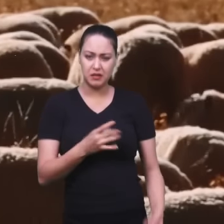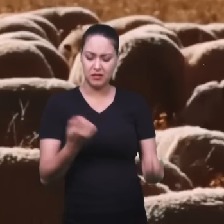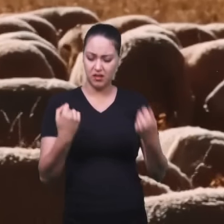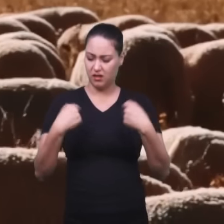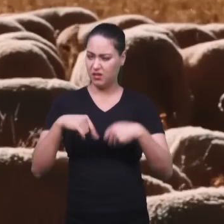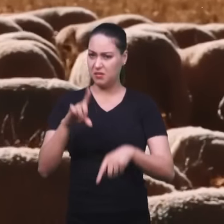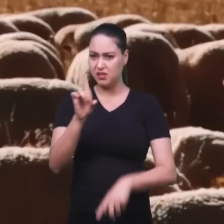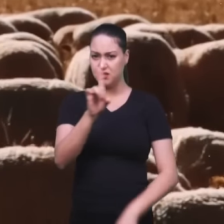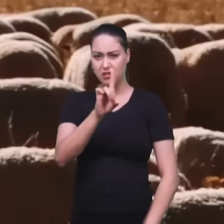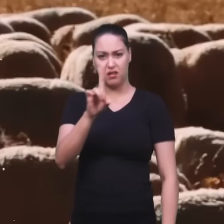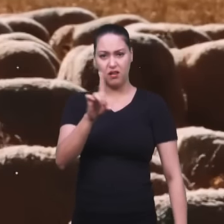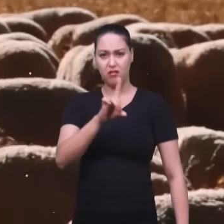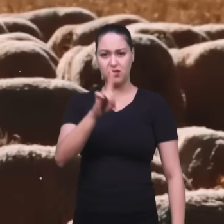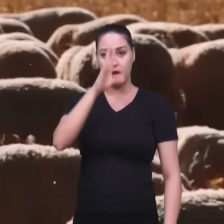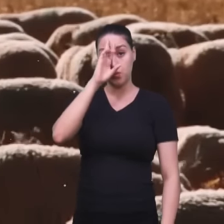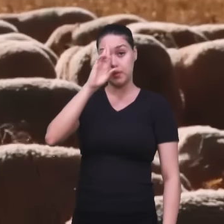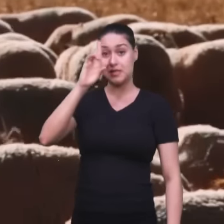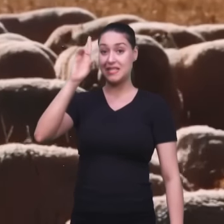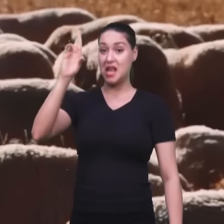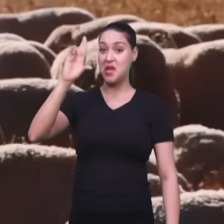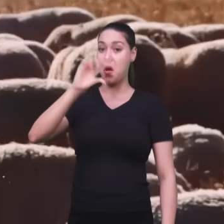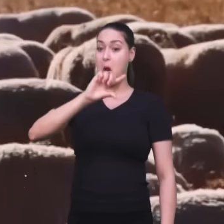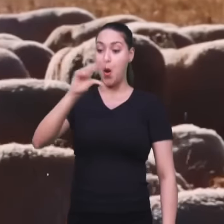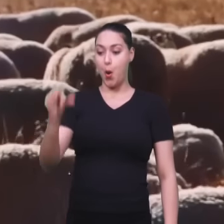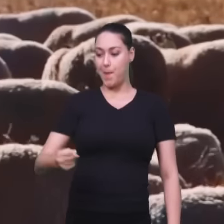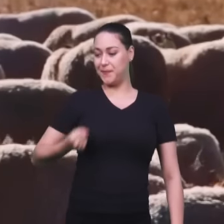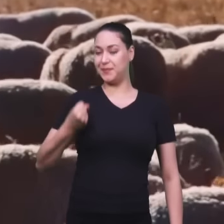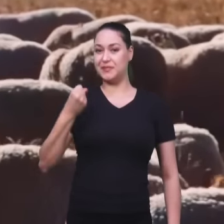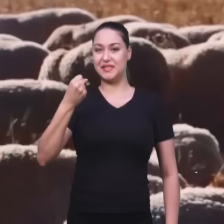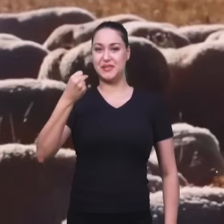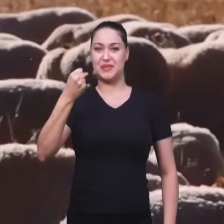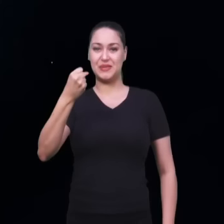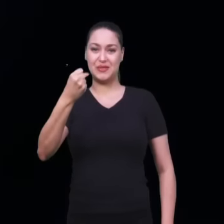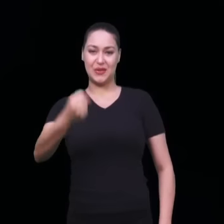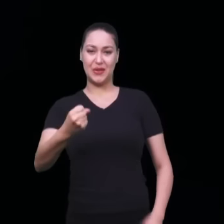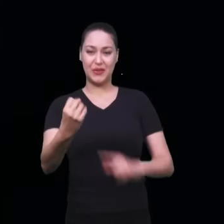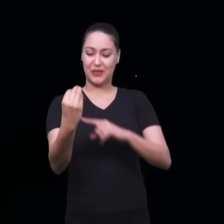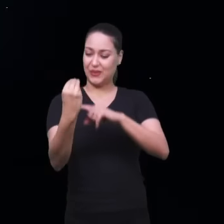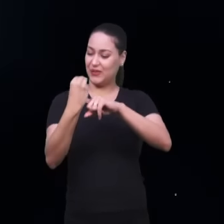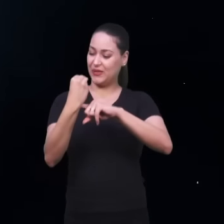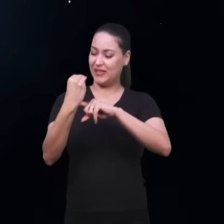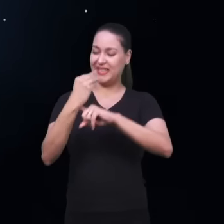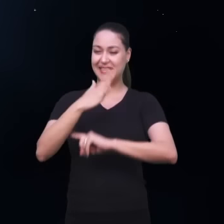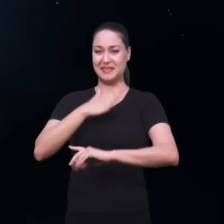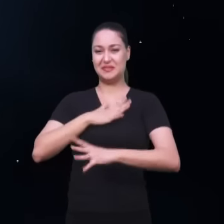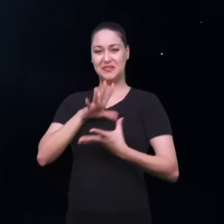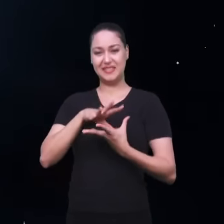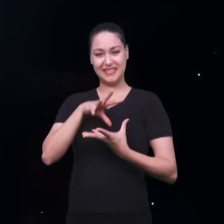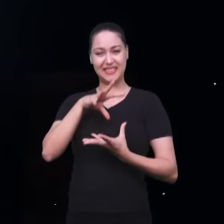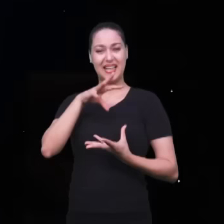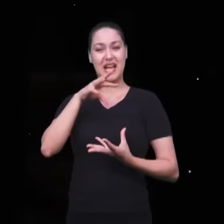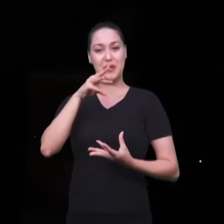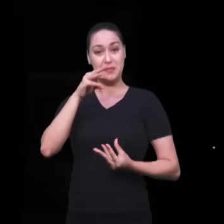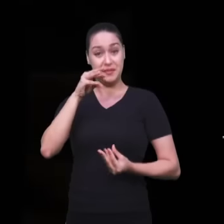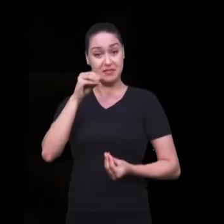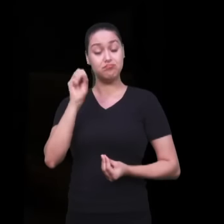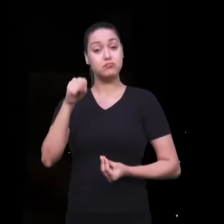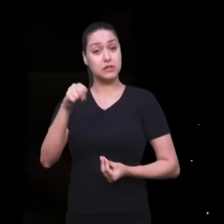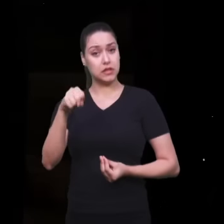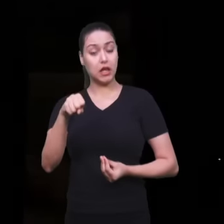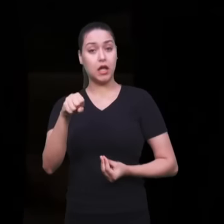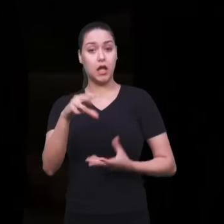Meu Pastor Livra Minha Alma Da